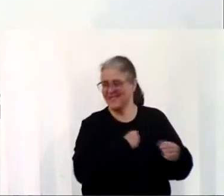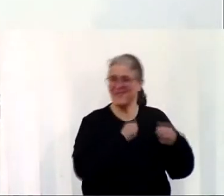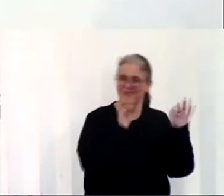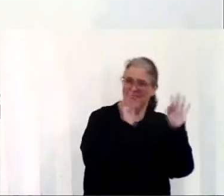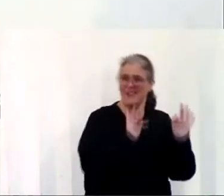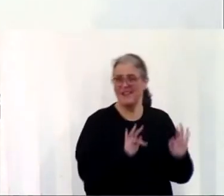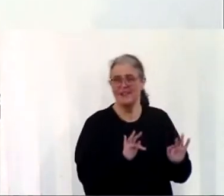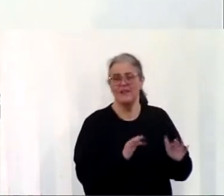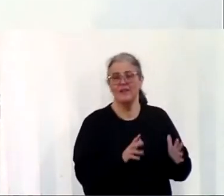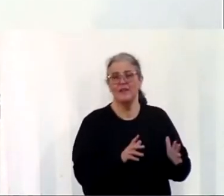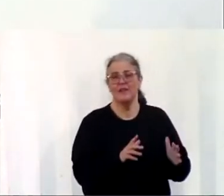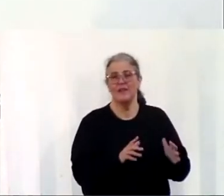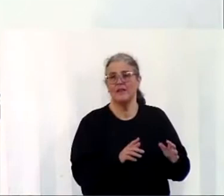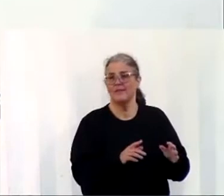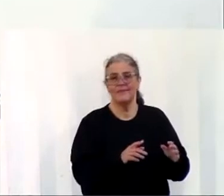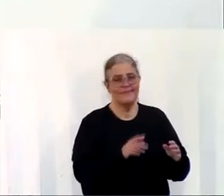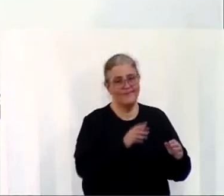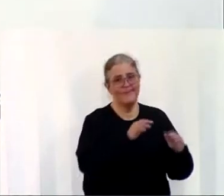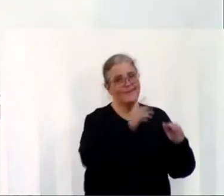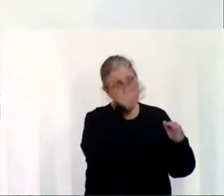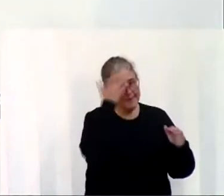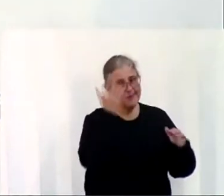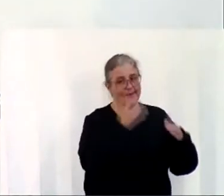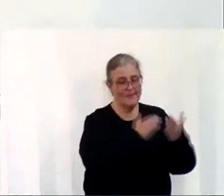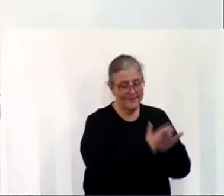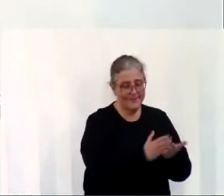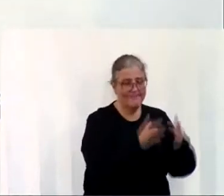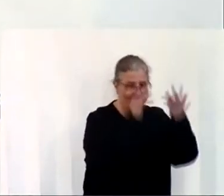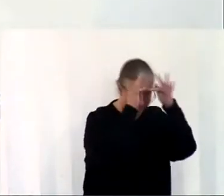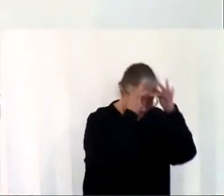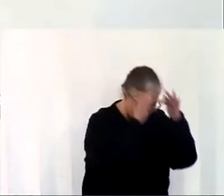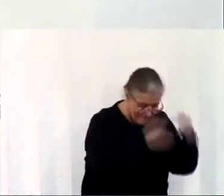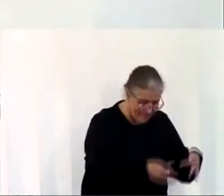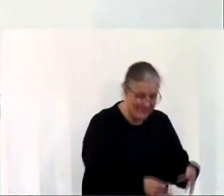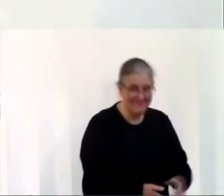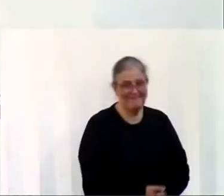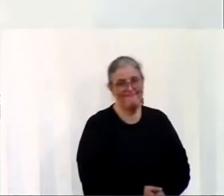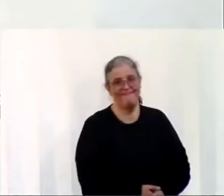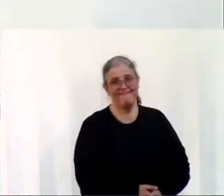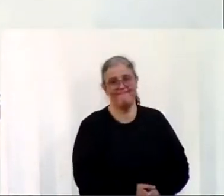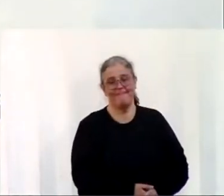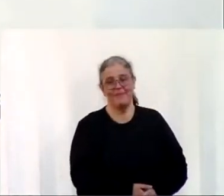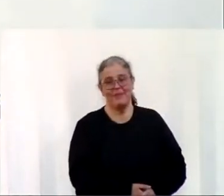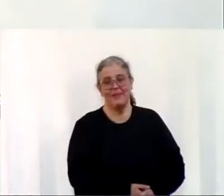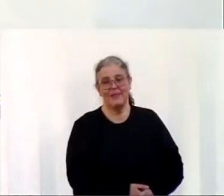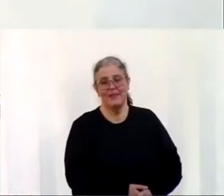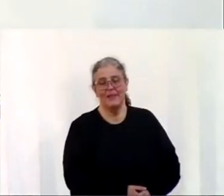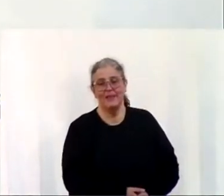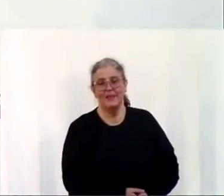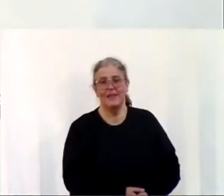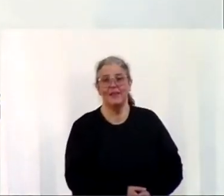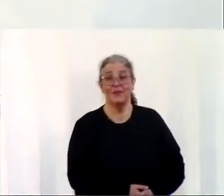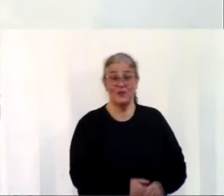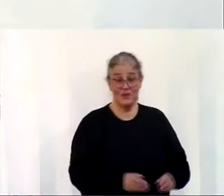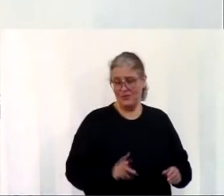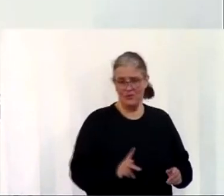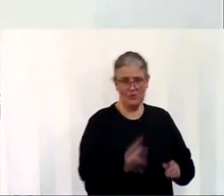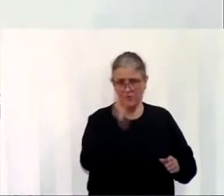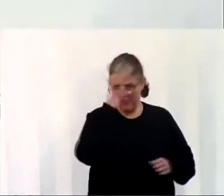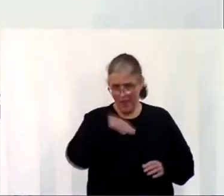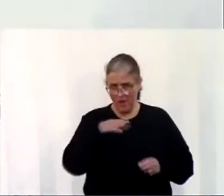infiel. Na dependência, quando tudo estava mal, o povo era fiel.